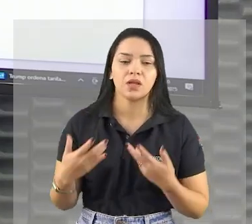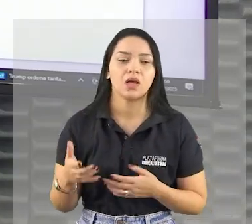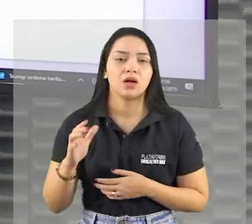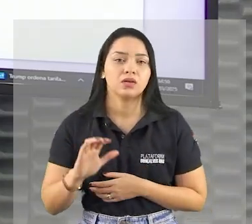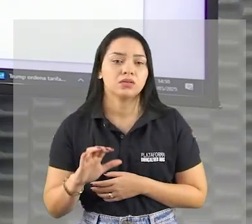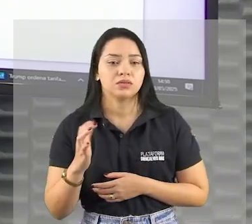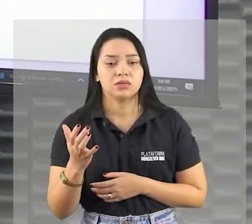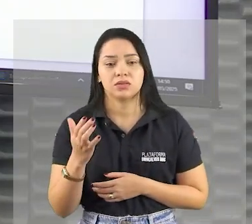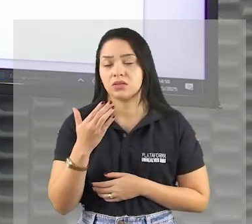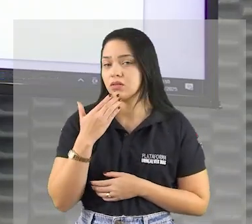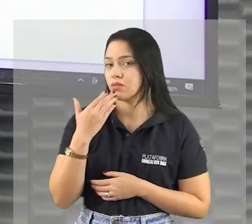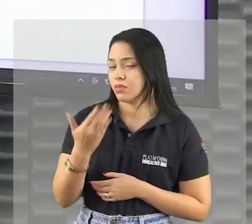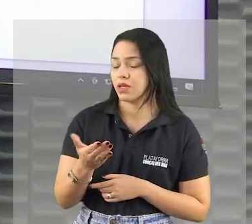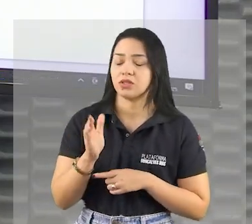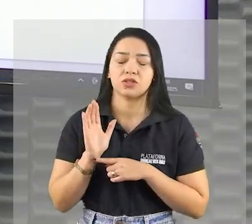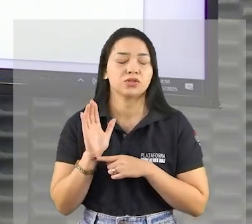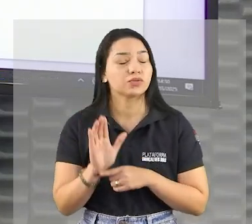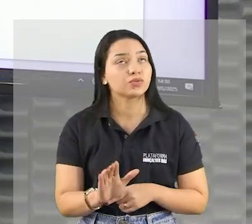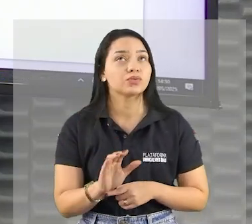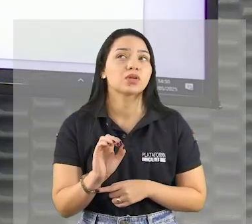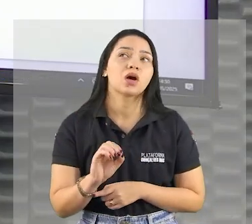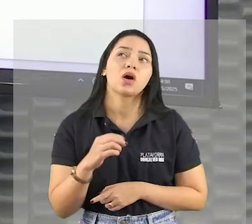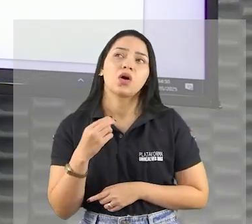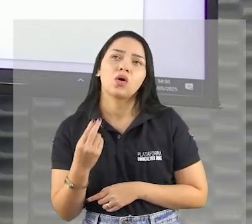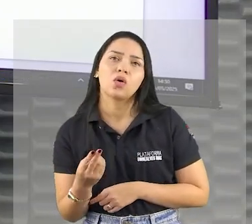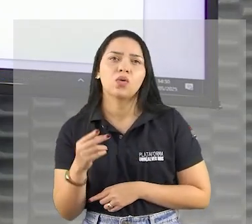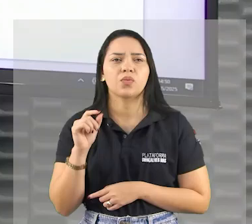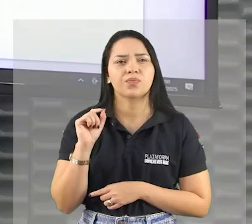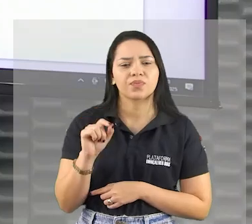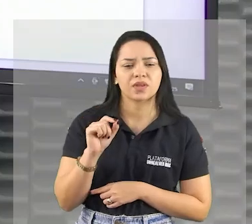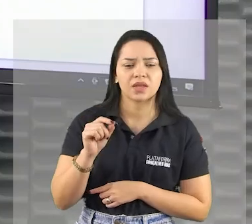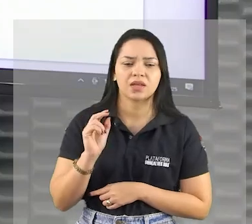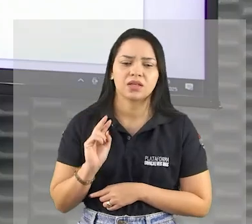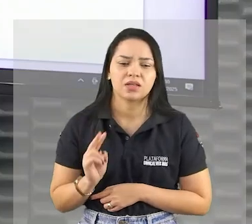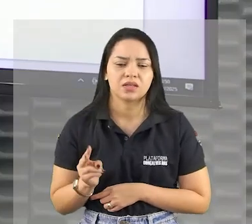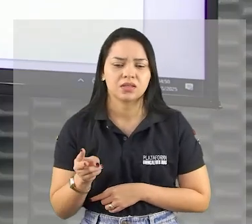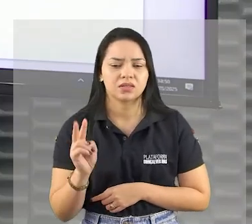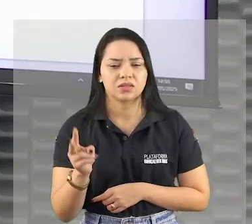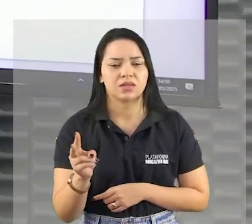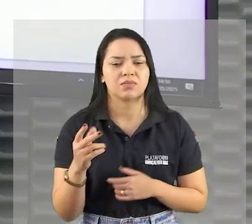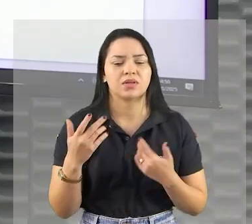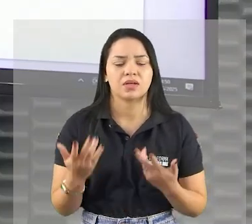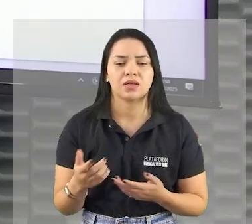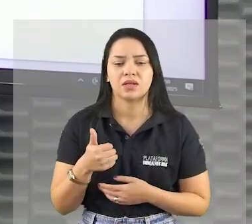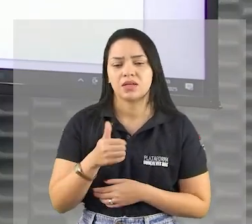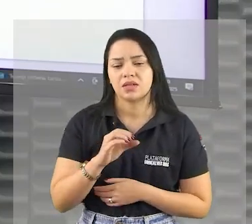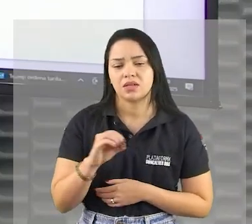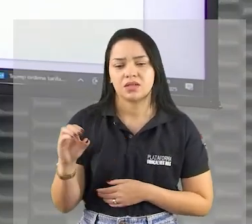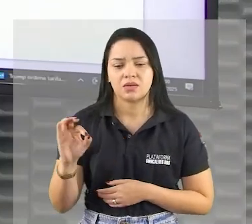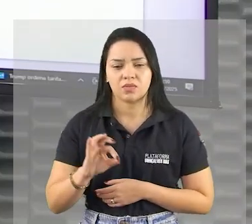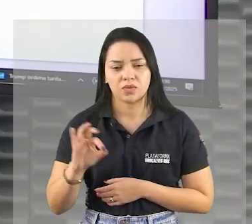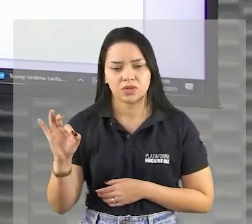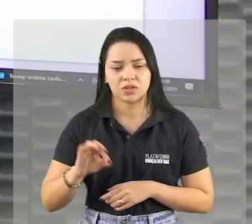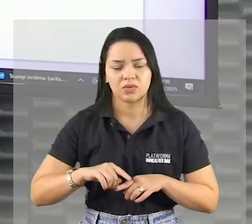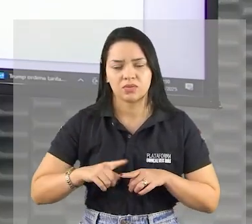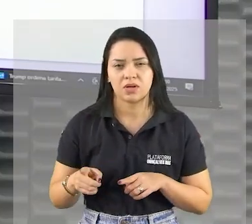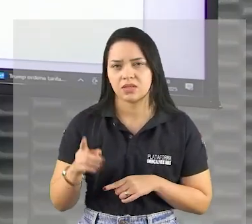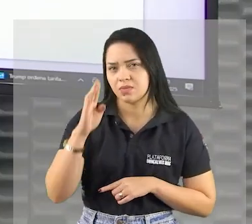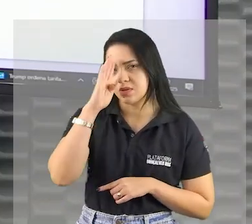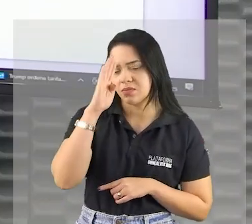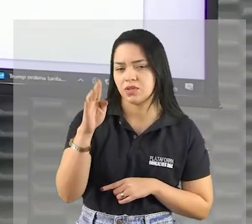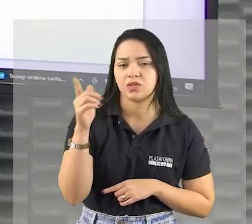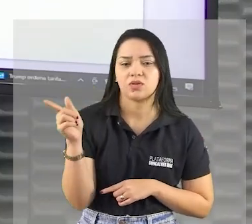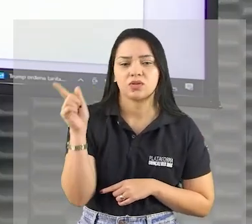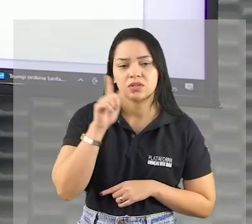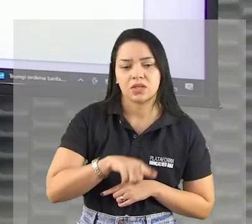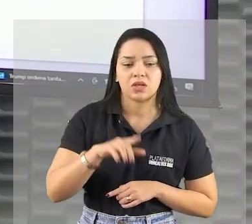alguém que não pede ajuda, com alguém que está sempre ali atento 100%, mas é principalmente alguém que